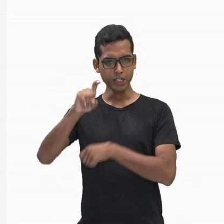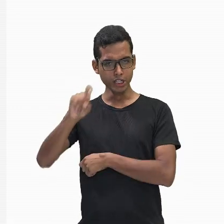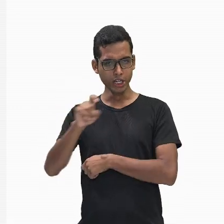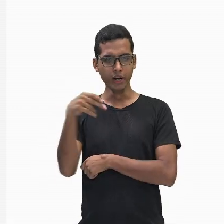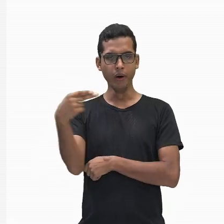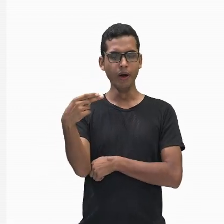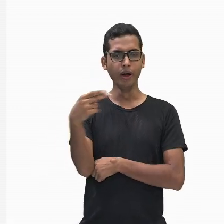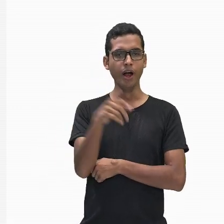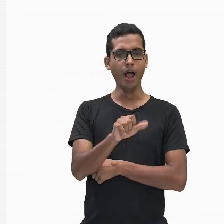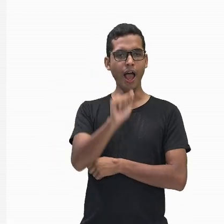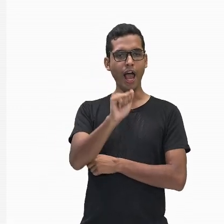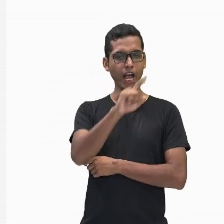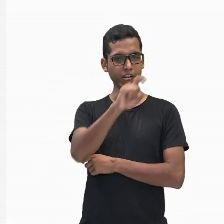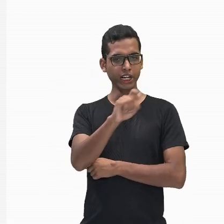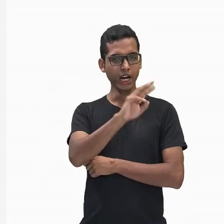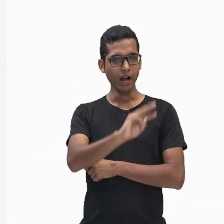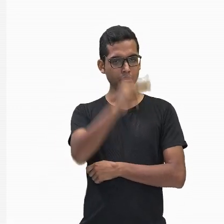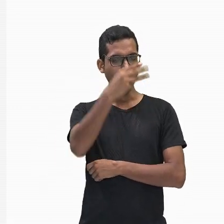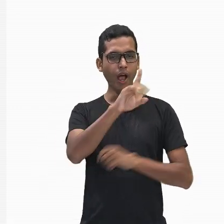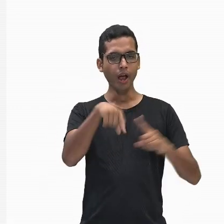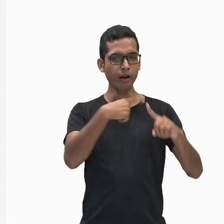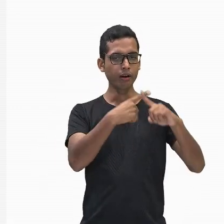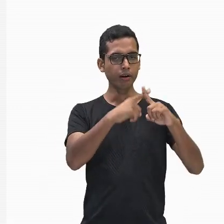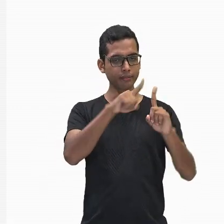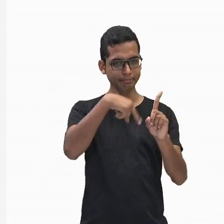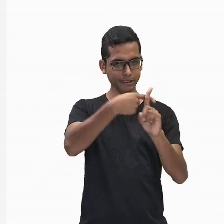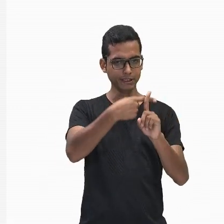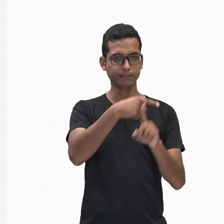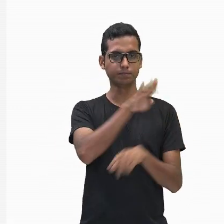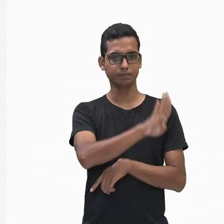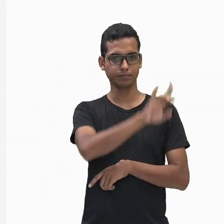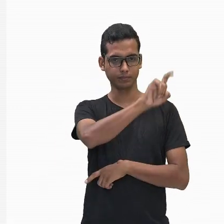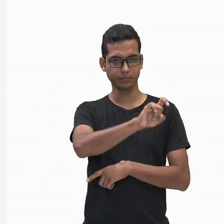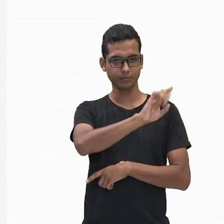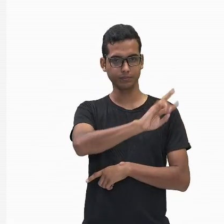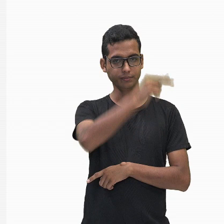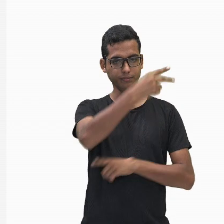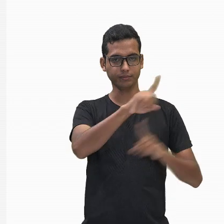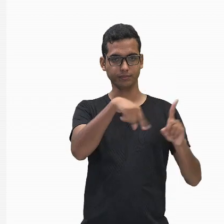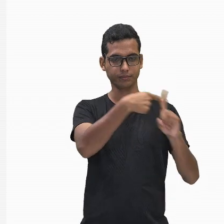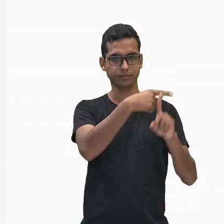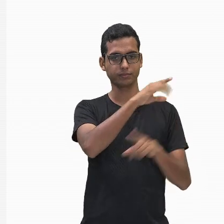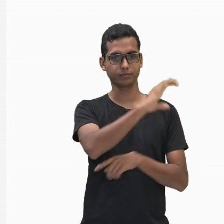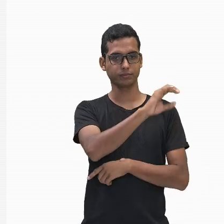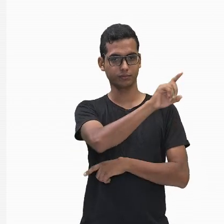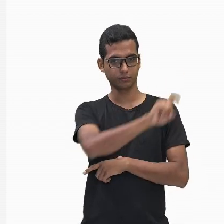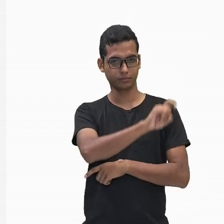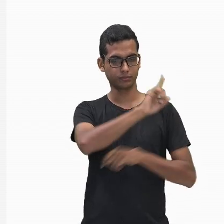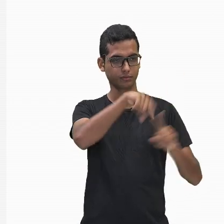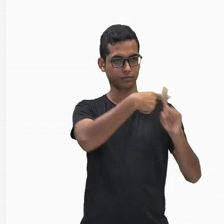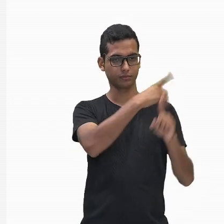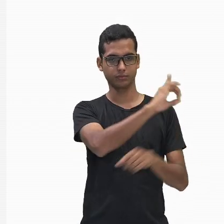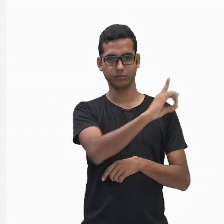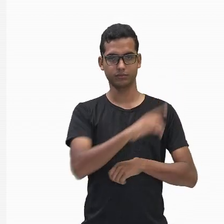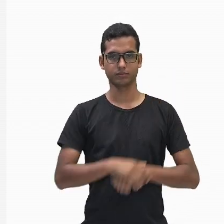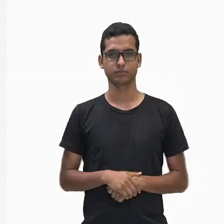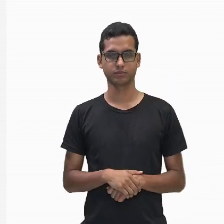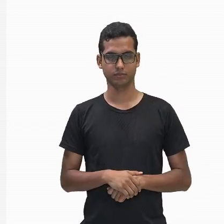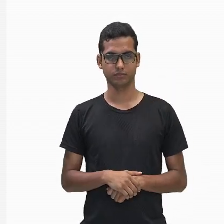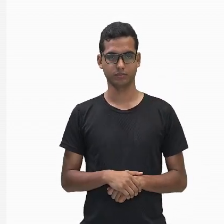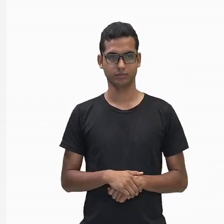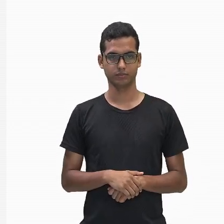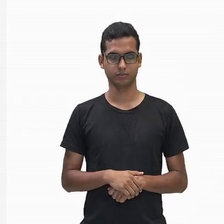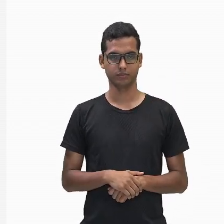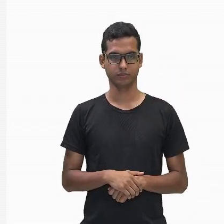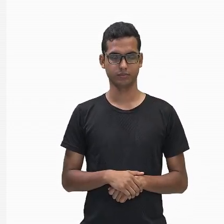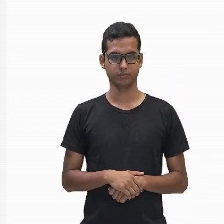cubo mais bx ao quadrado mais cx mais d. Então, nós